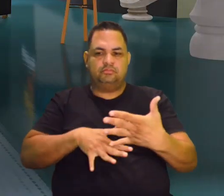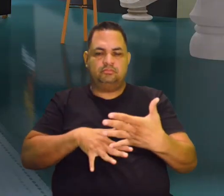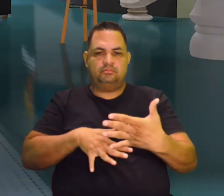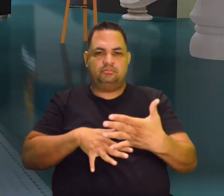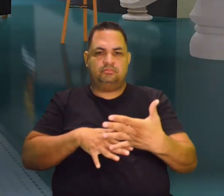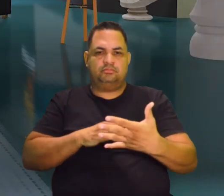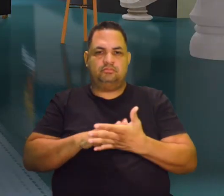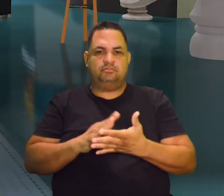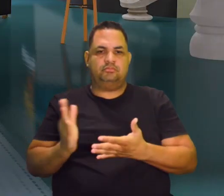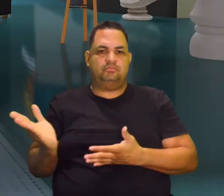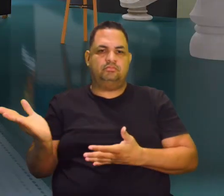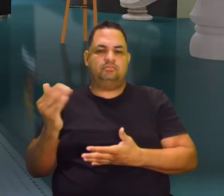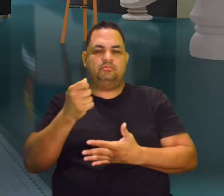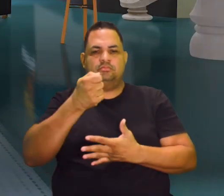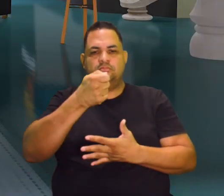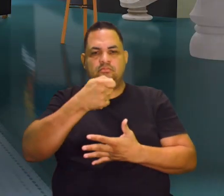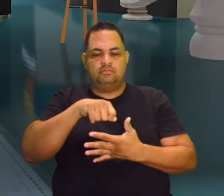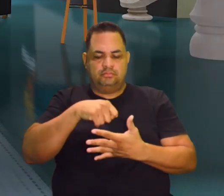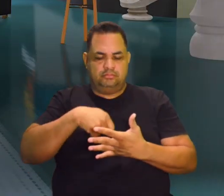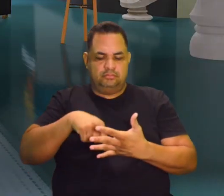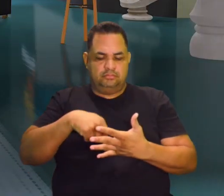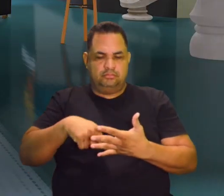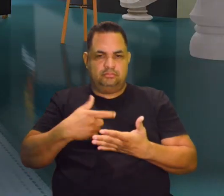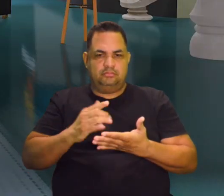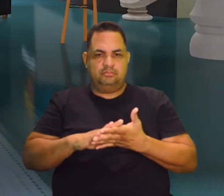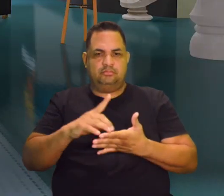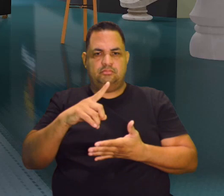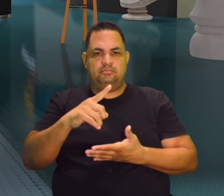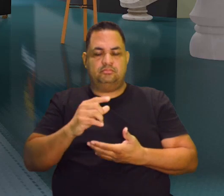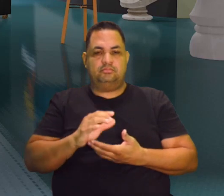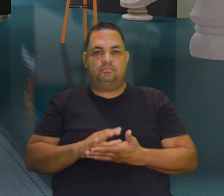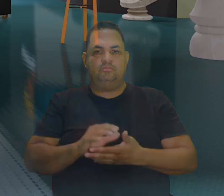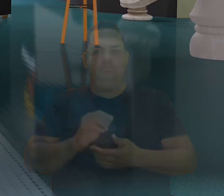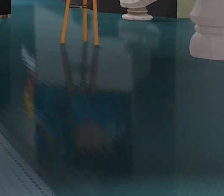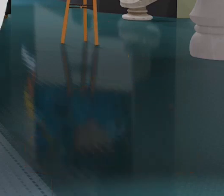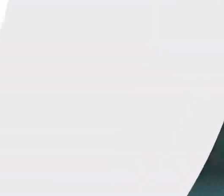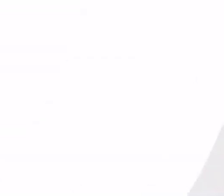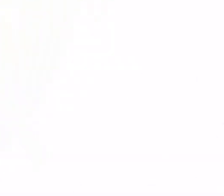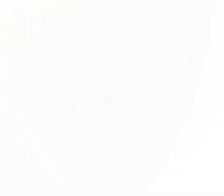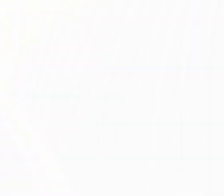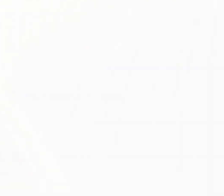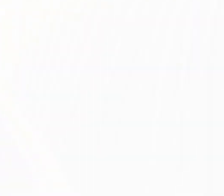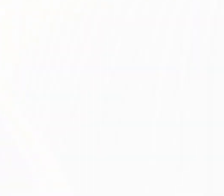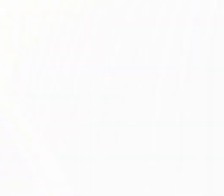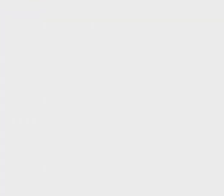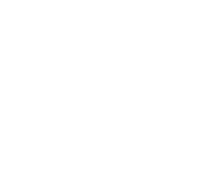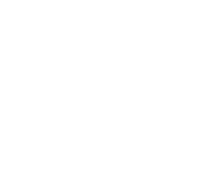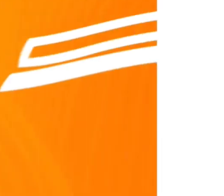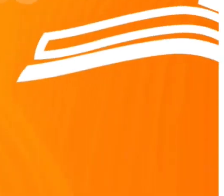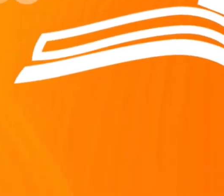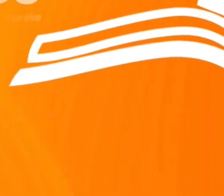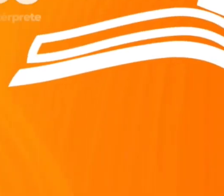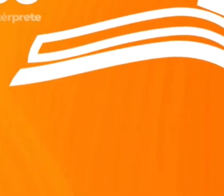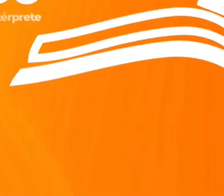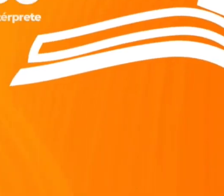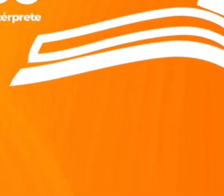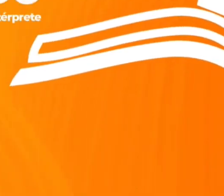Vamos lá, então, corrigir as atividades? Espero que vocês tenham feito. Vamos lá?